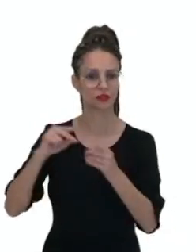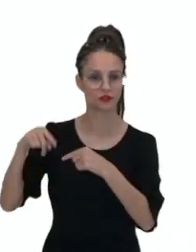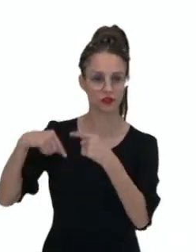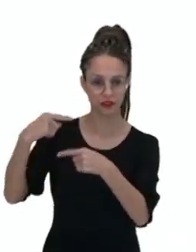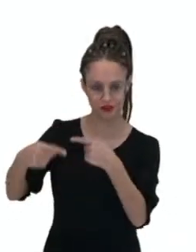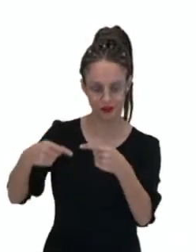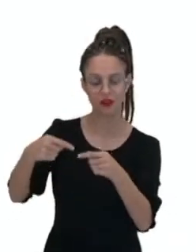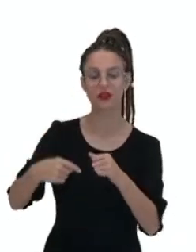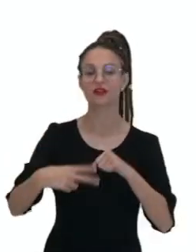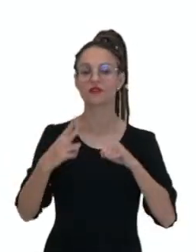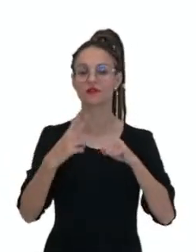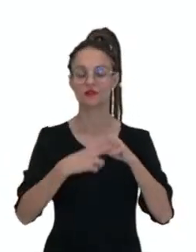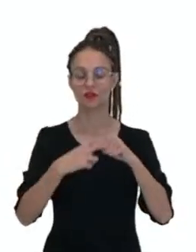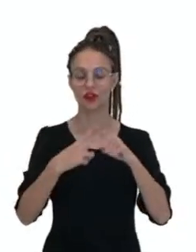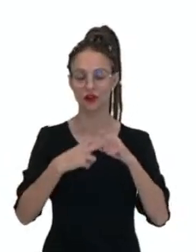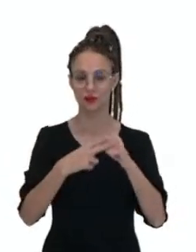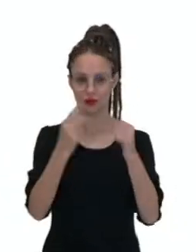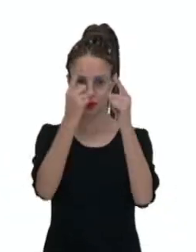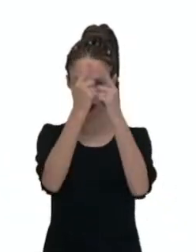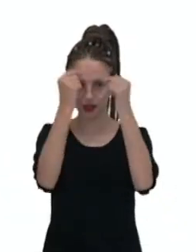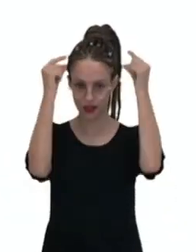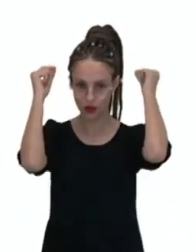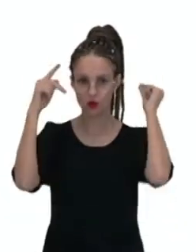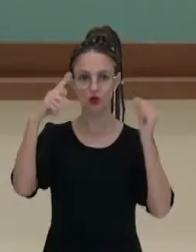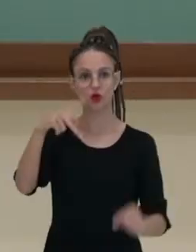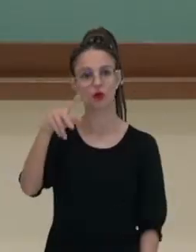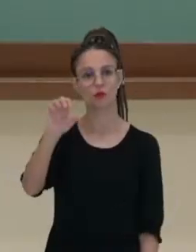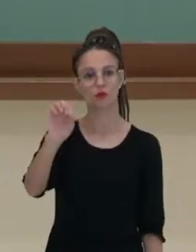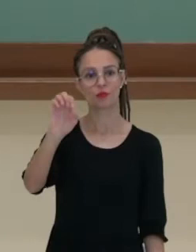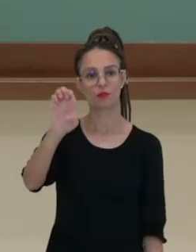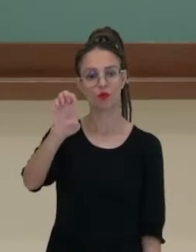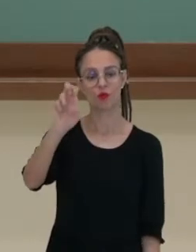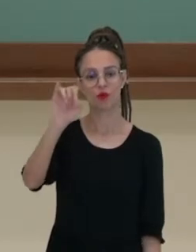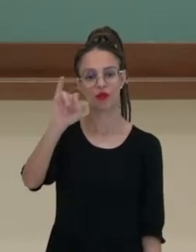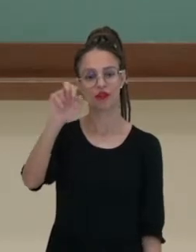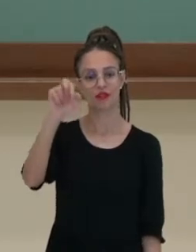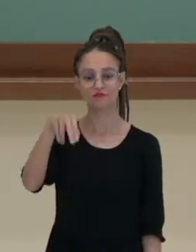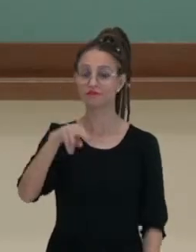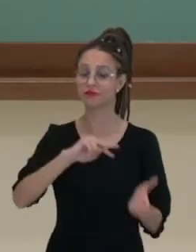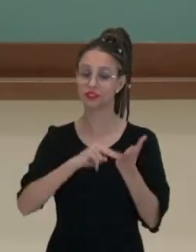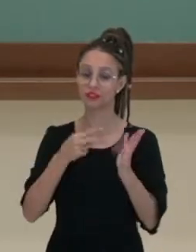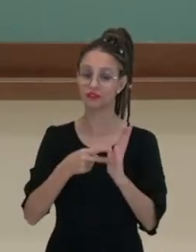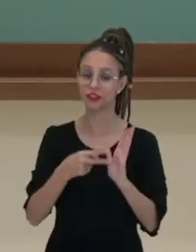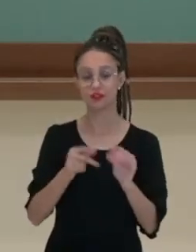grego poem, que significa fazer, criar, compor.